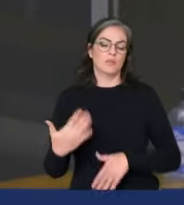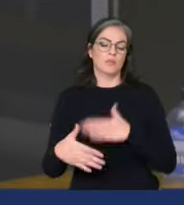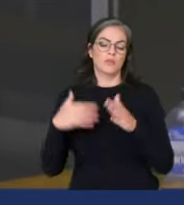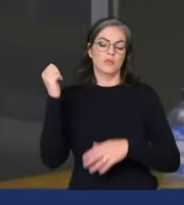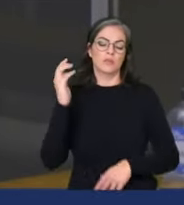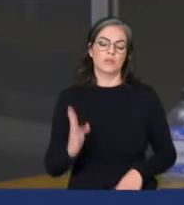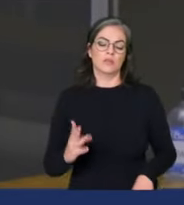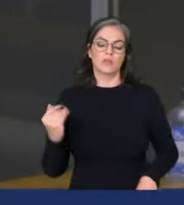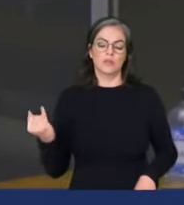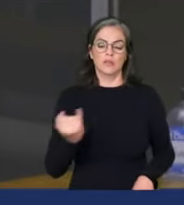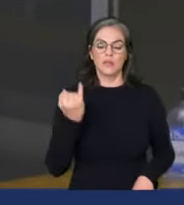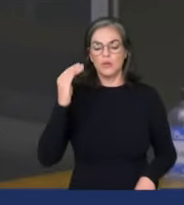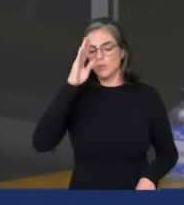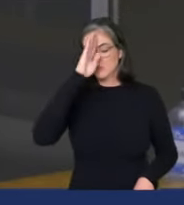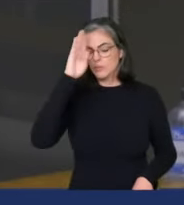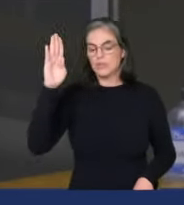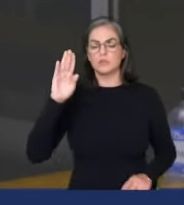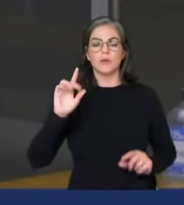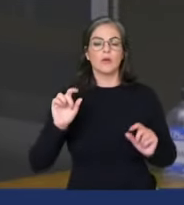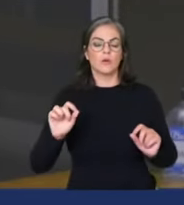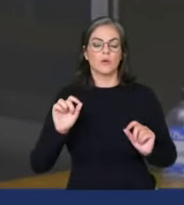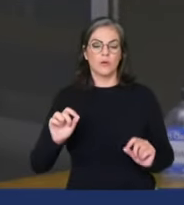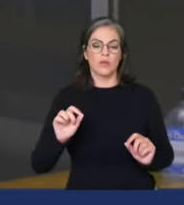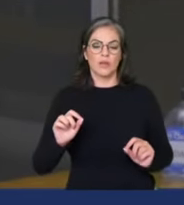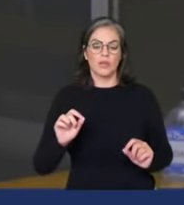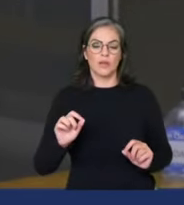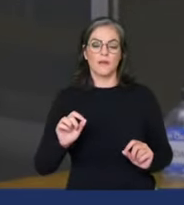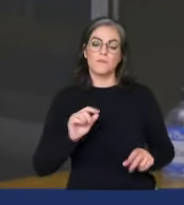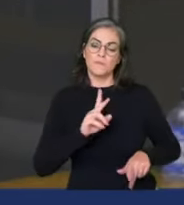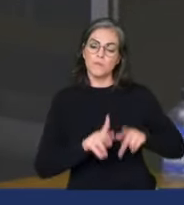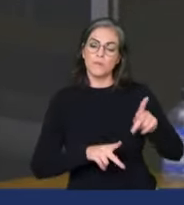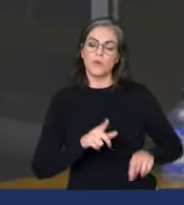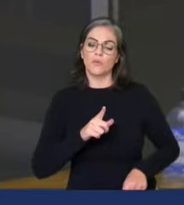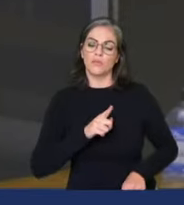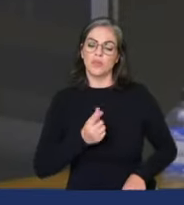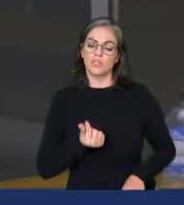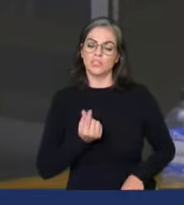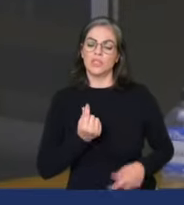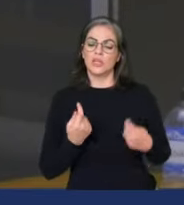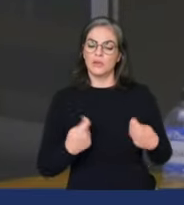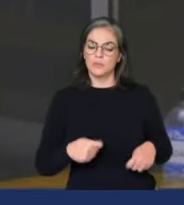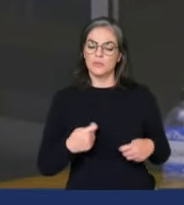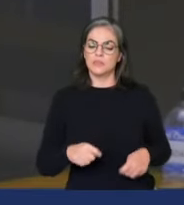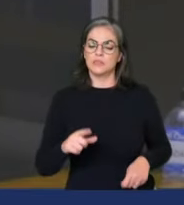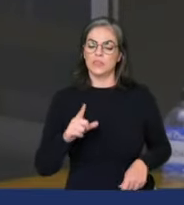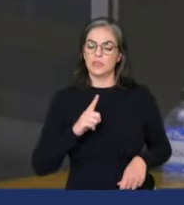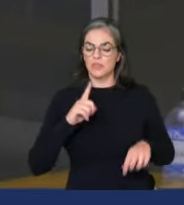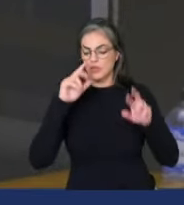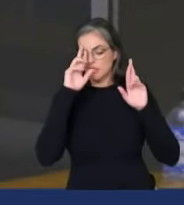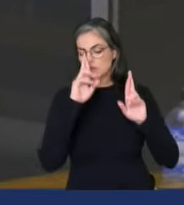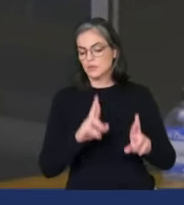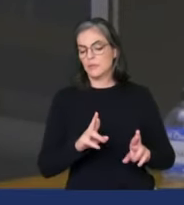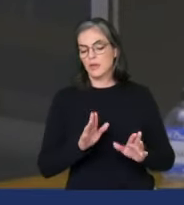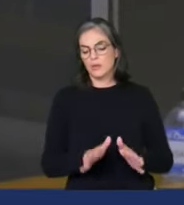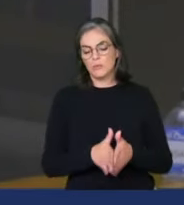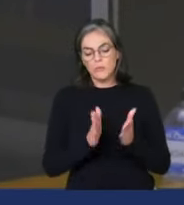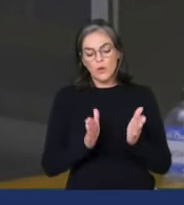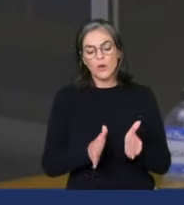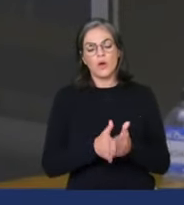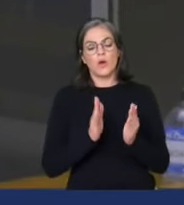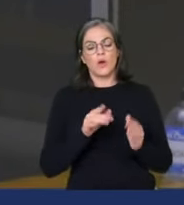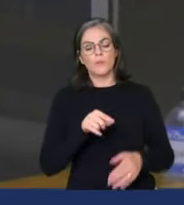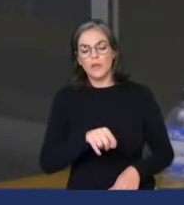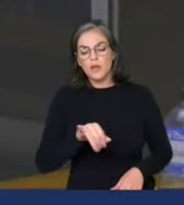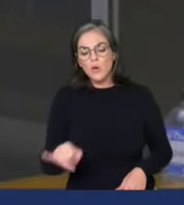de desenvolvimento desse país é o povo com dinheiro no bolso. É o mais pobre sendo respeitado. São as oportunidades chegando para